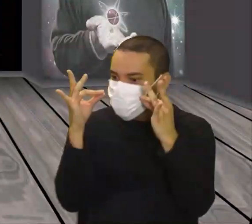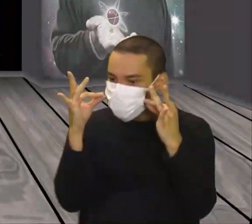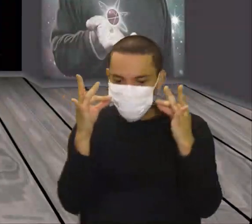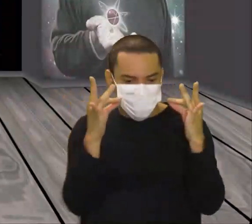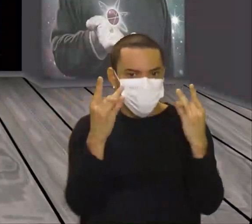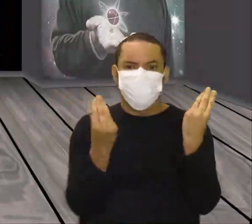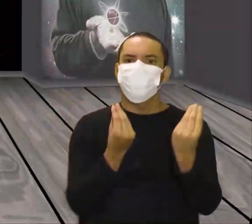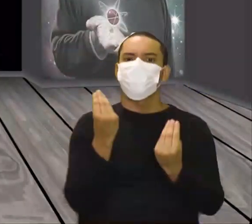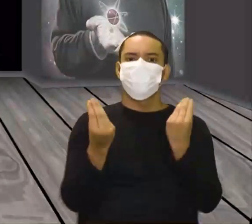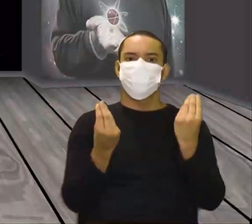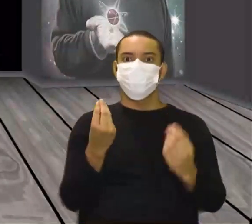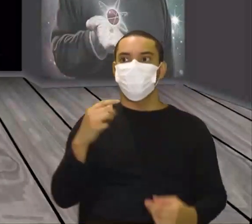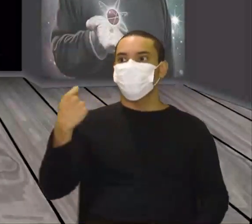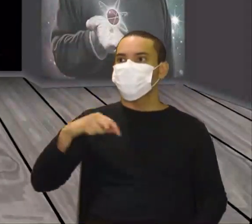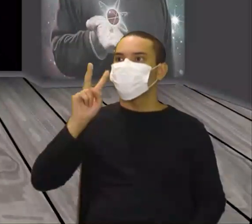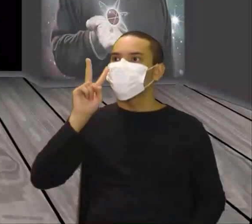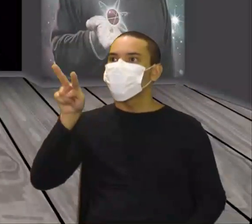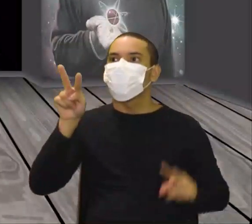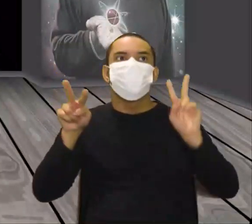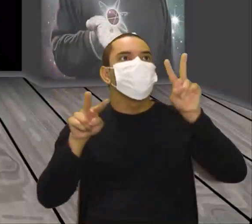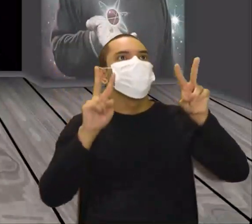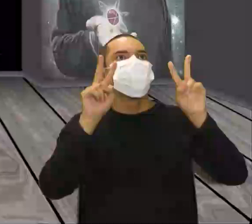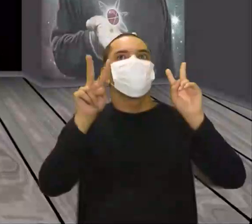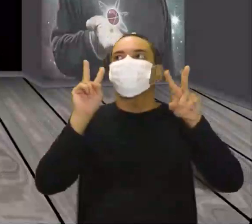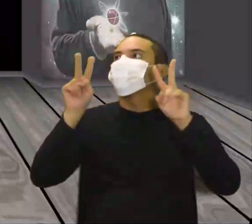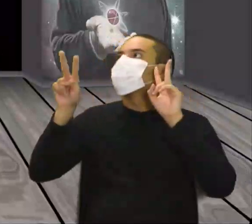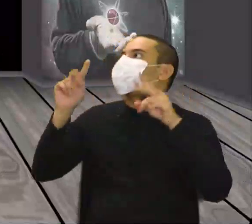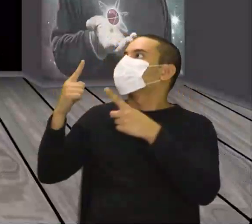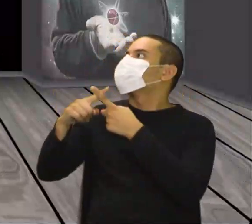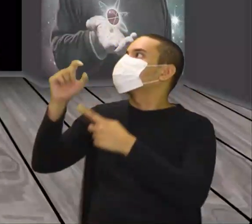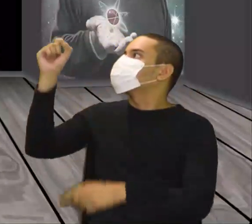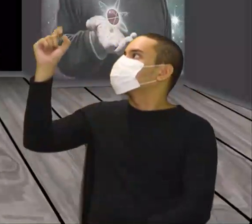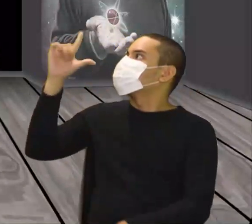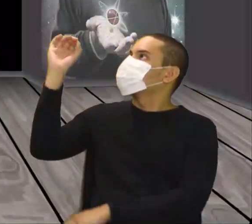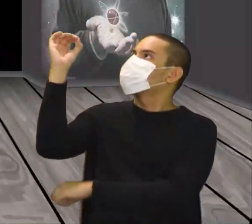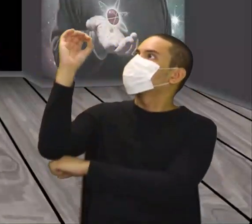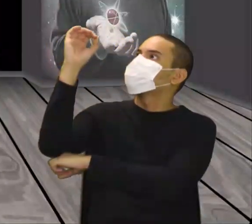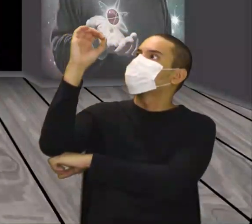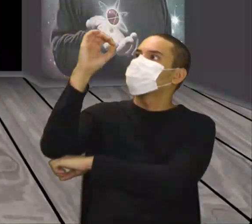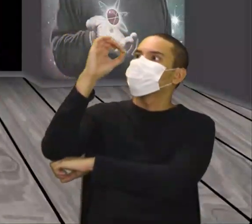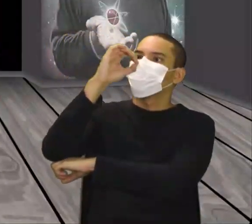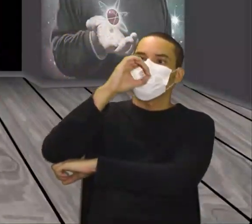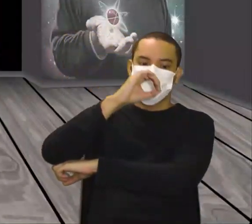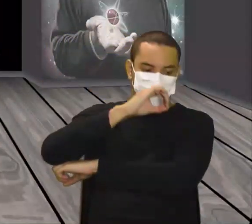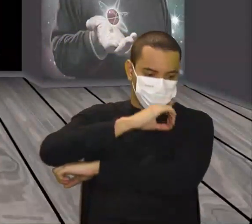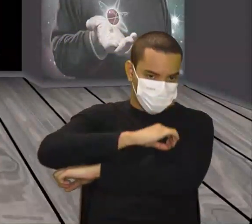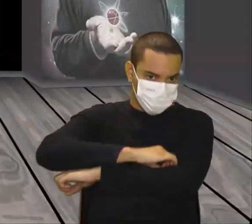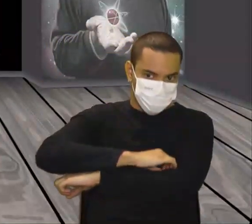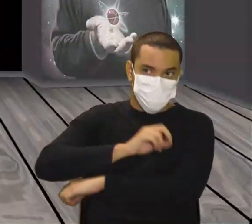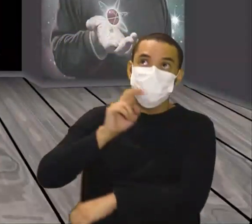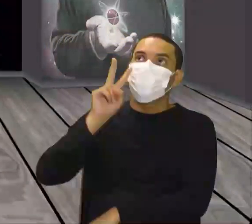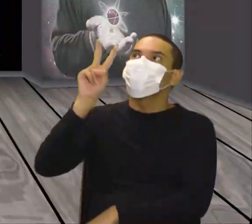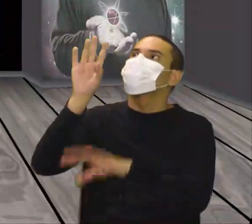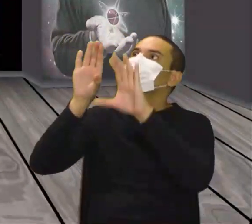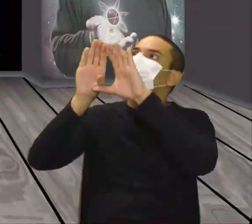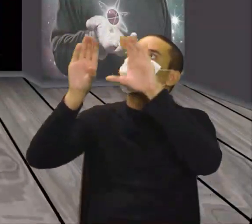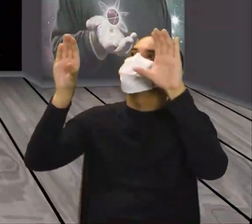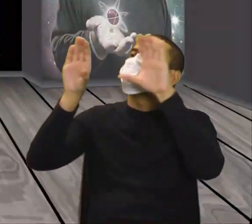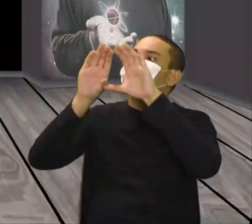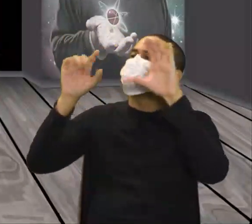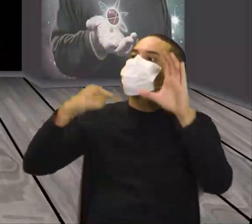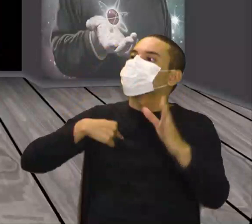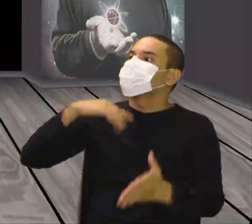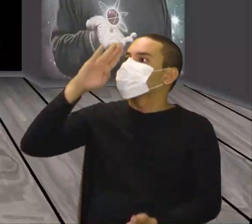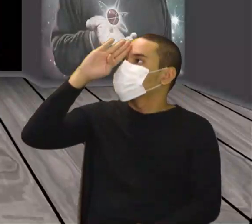como? Ver os olhos dela, porque ele vê o quê? O sol nascendo e se pondo. Se eu olho para o céu, eu acredito